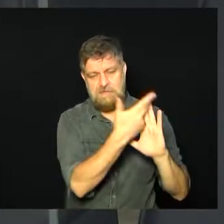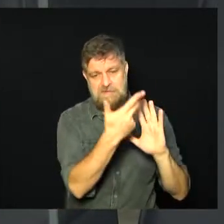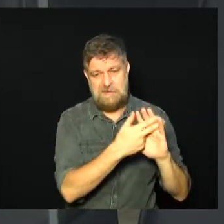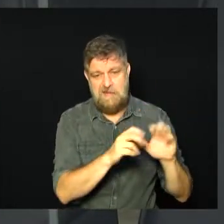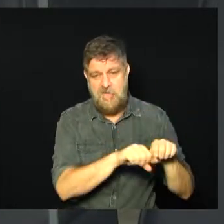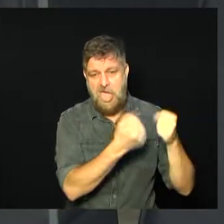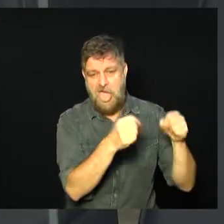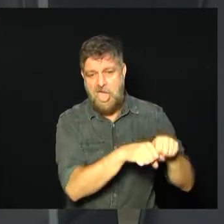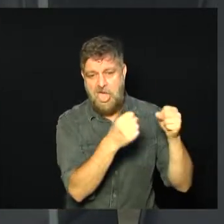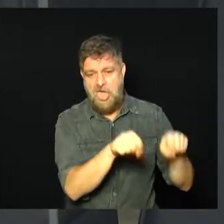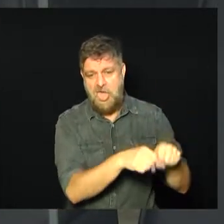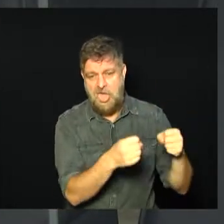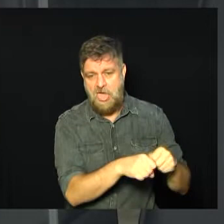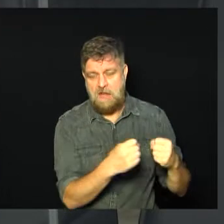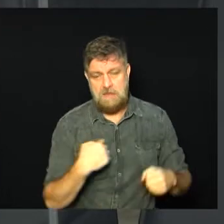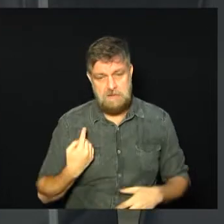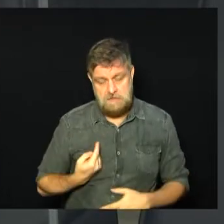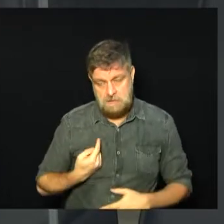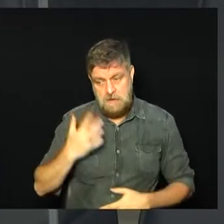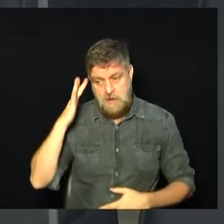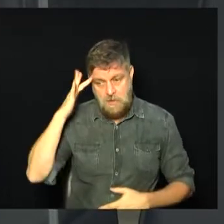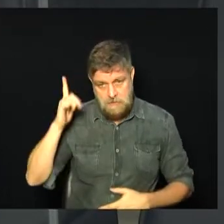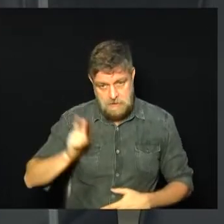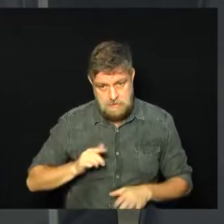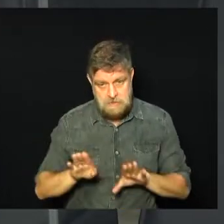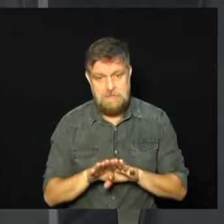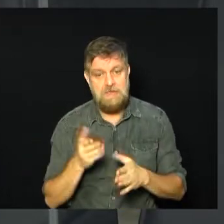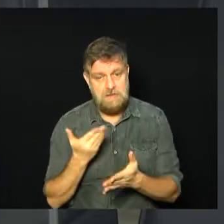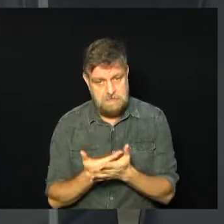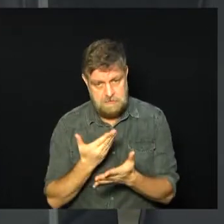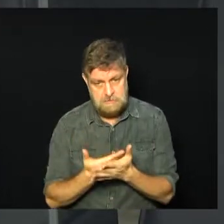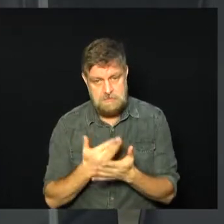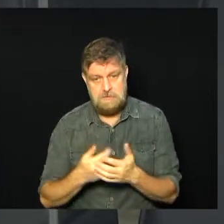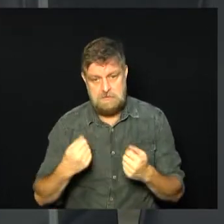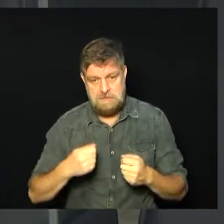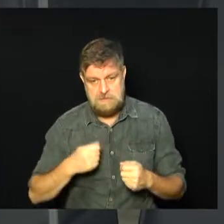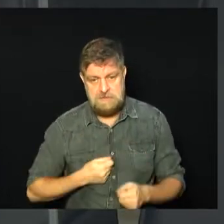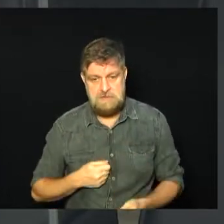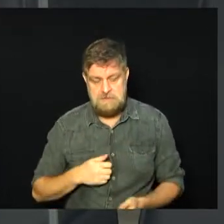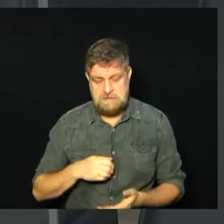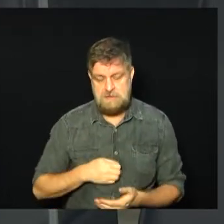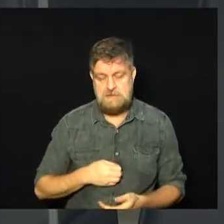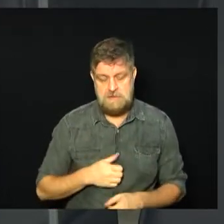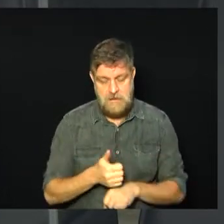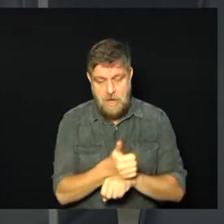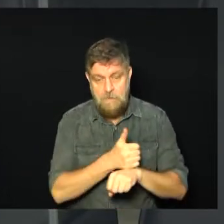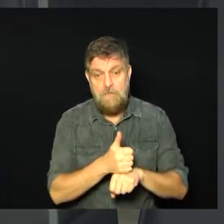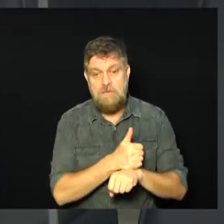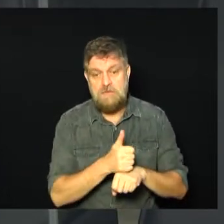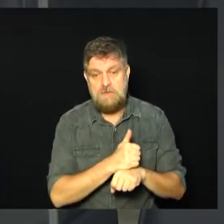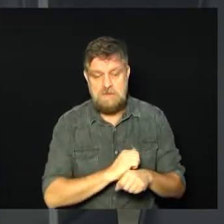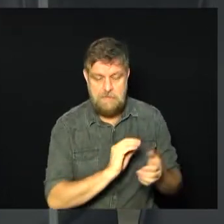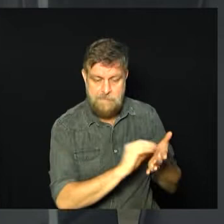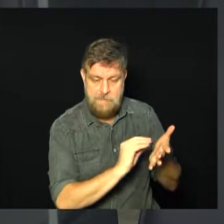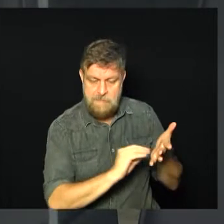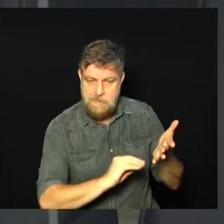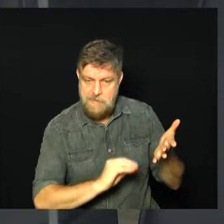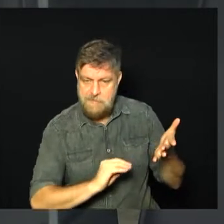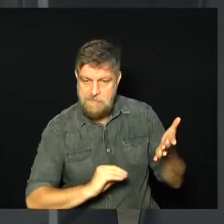danificar. Então, eu acho que isso aí tem que ser incluído um estudo de um pessoal especializado para que seja